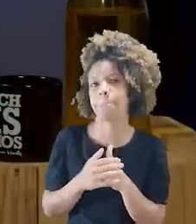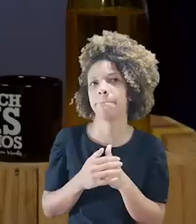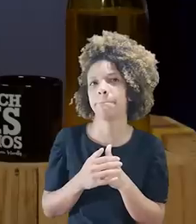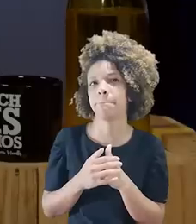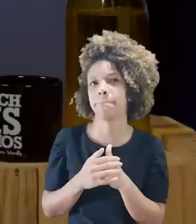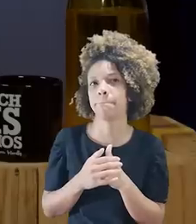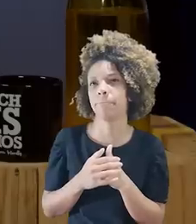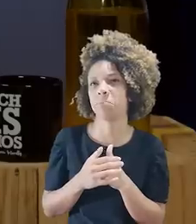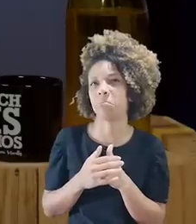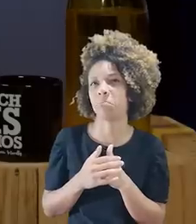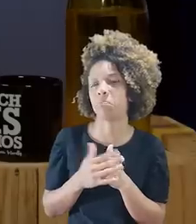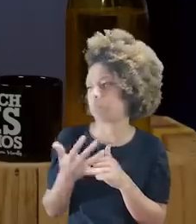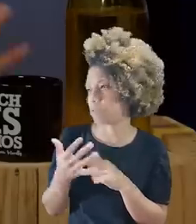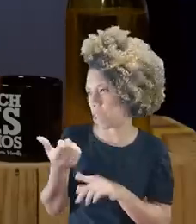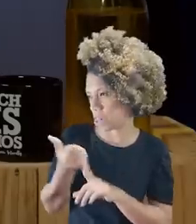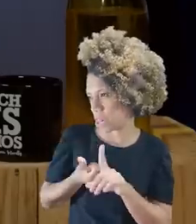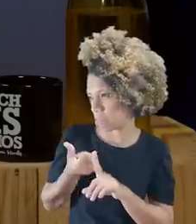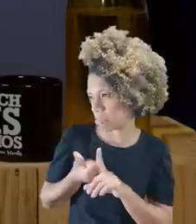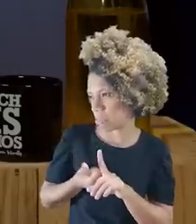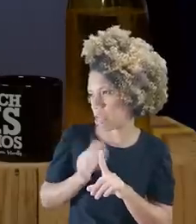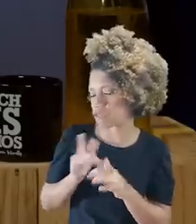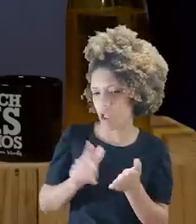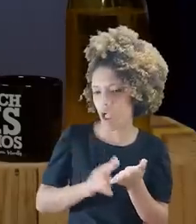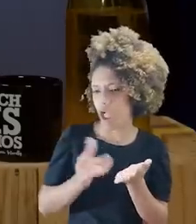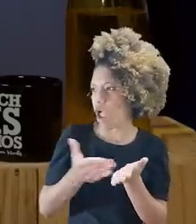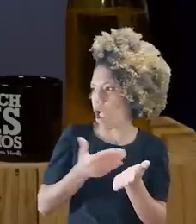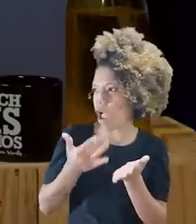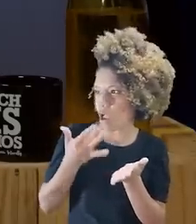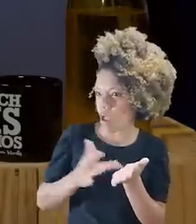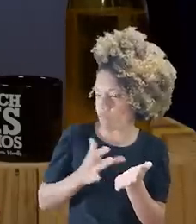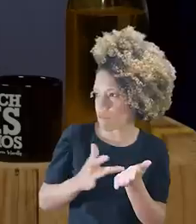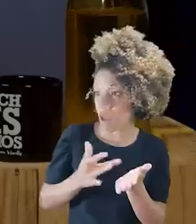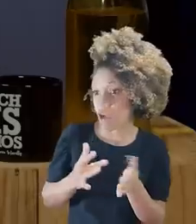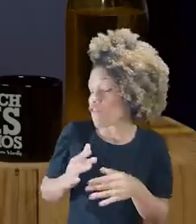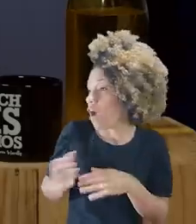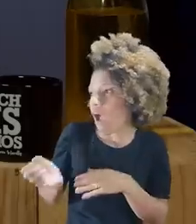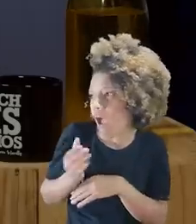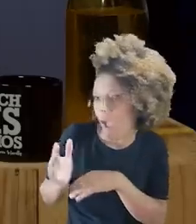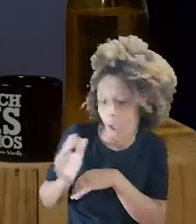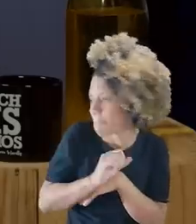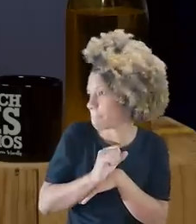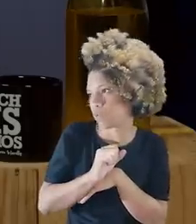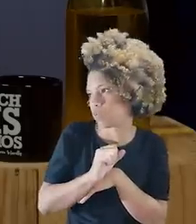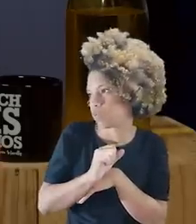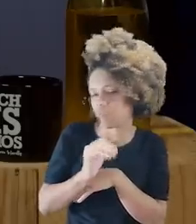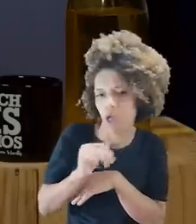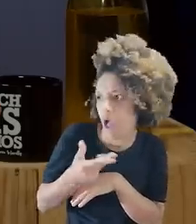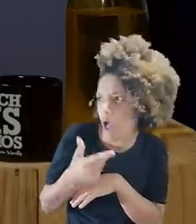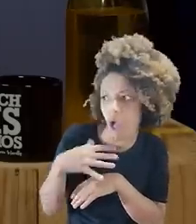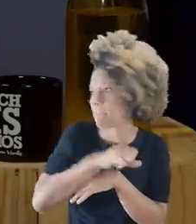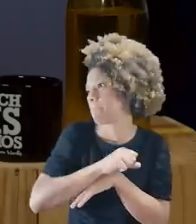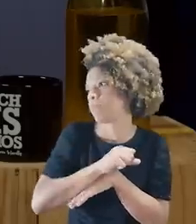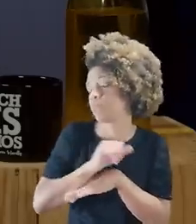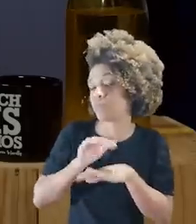entrevista a uns seis meses eu já tava nas capas de todas as revistas assim foi muito rápido e foi tudo